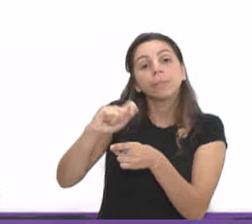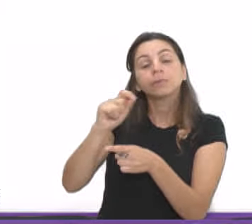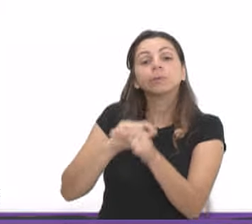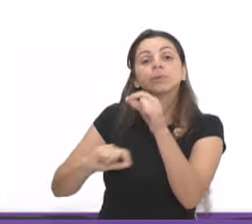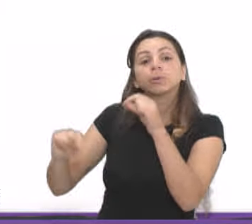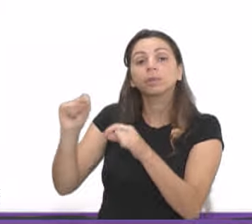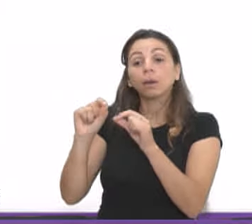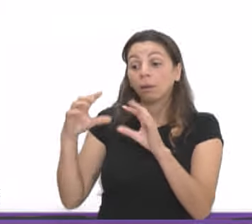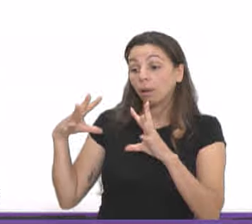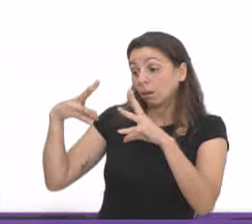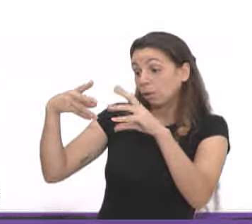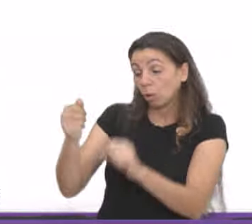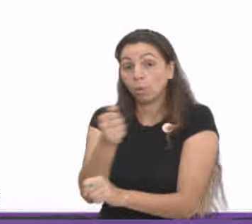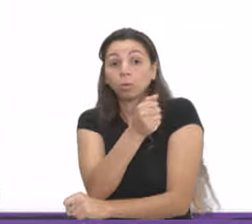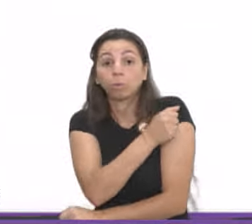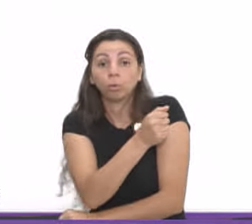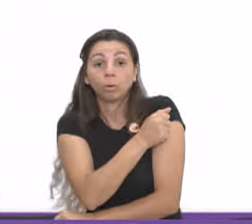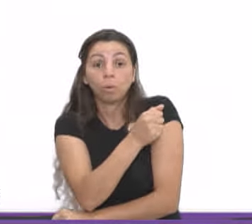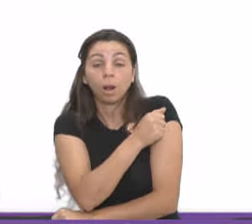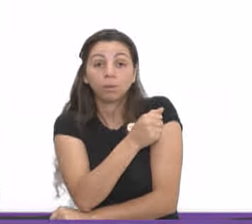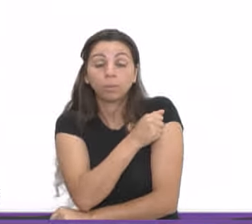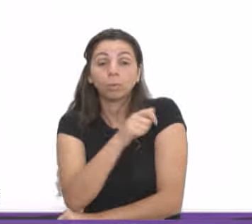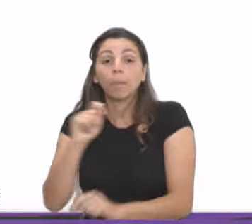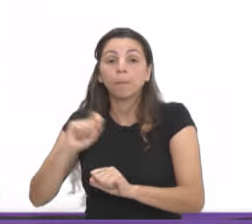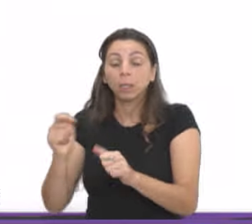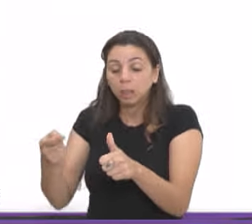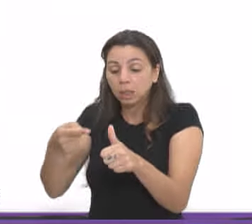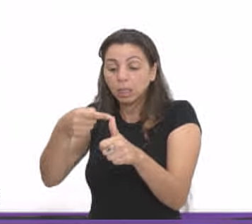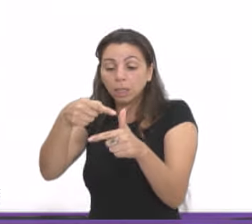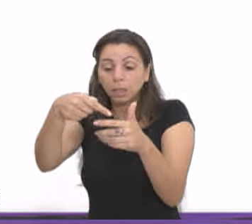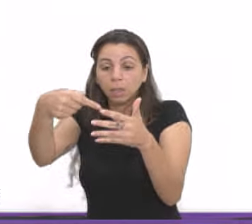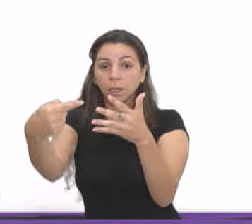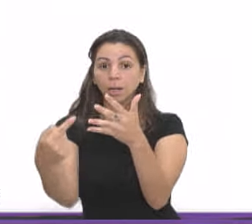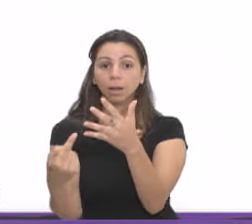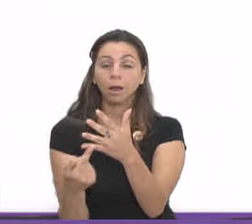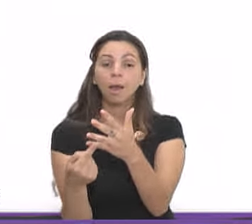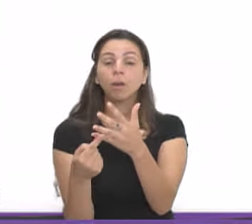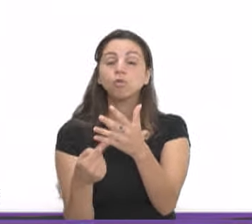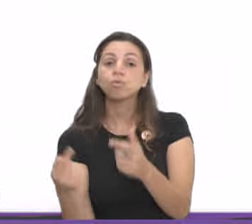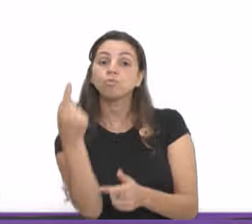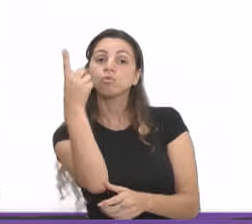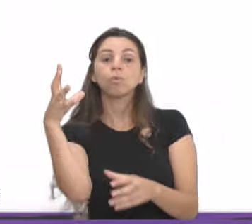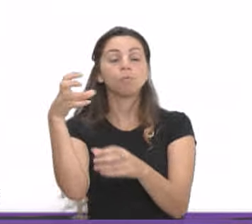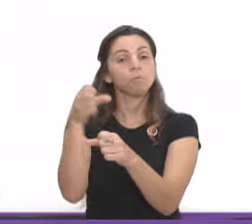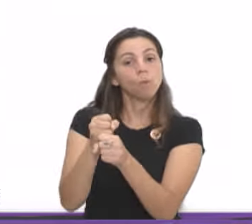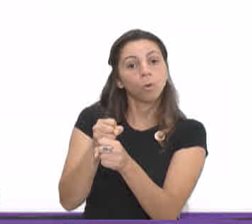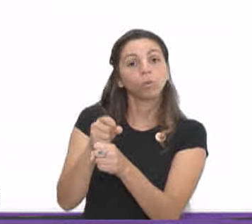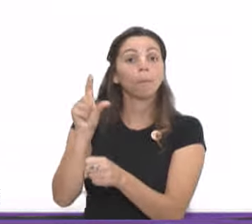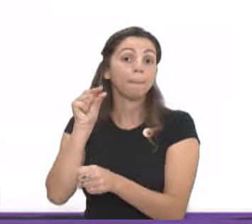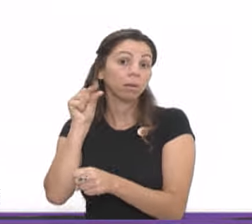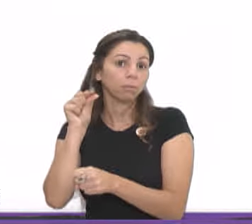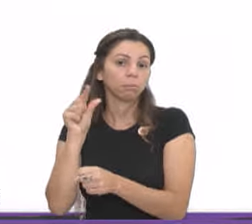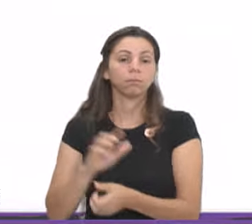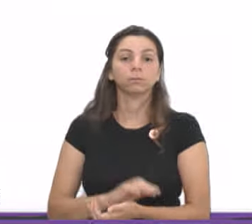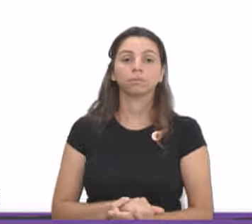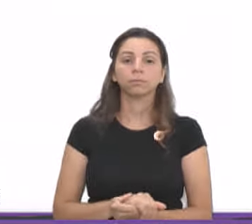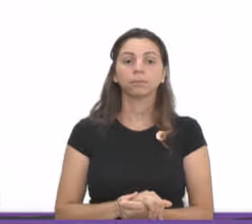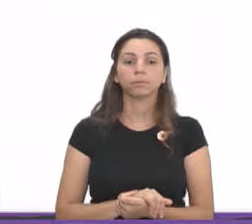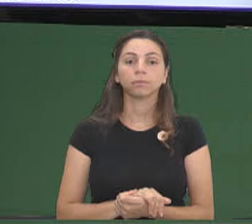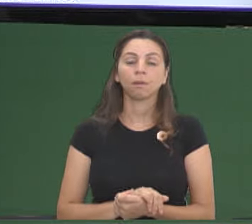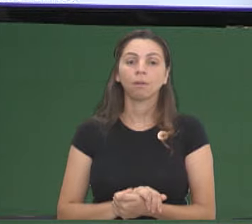menos um ponto. Então, veja como está sendo valorizada a coletividade, tá? Dependendo do grau de habilidade do grupo,